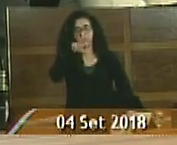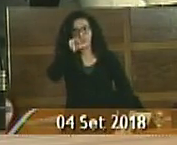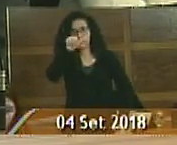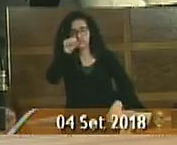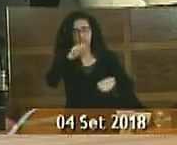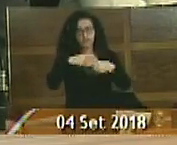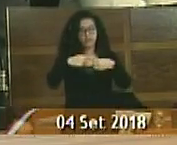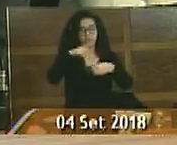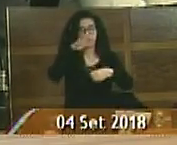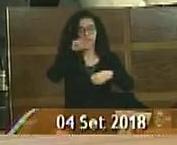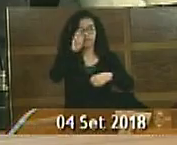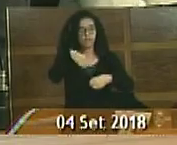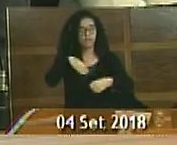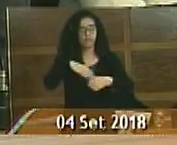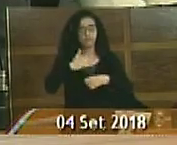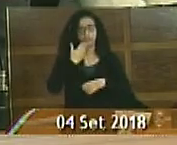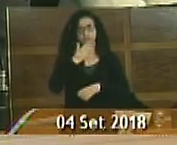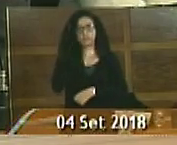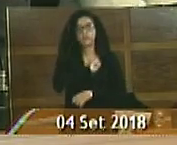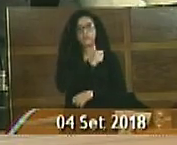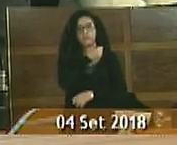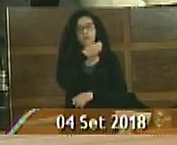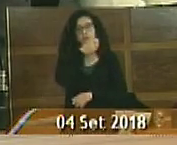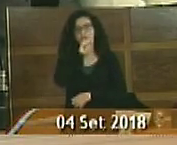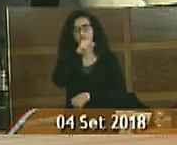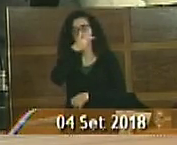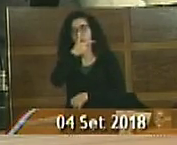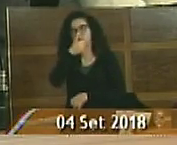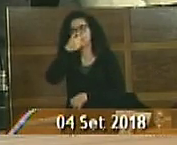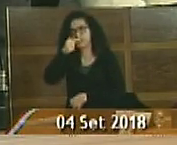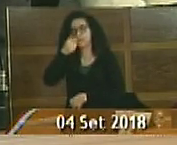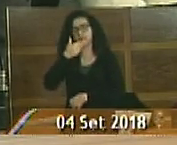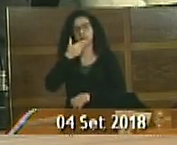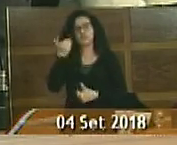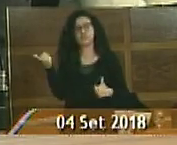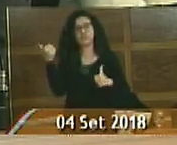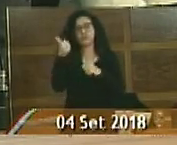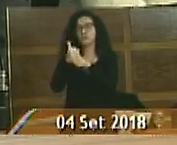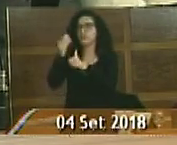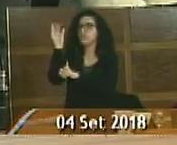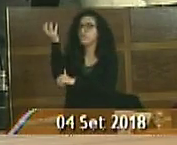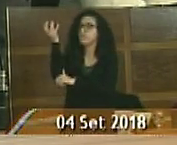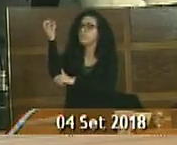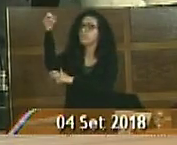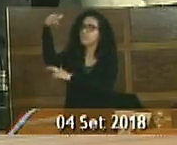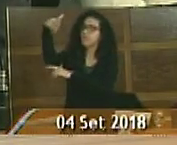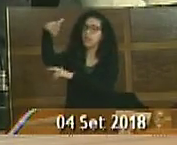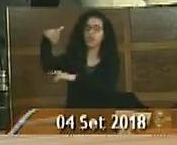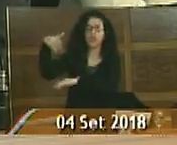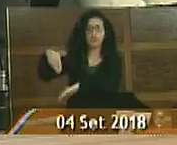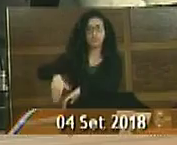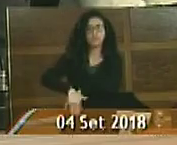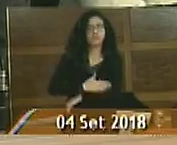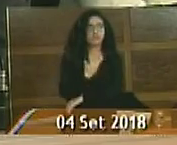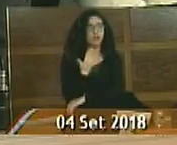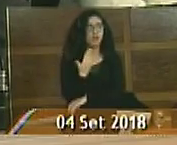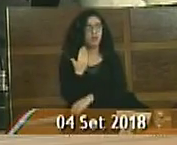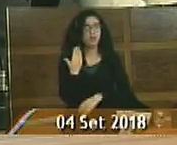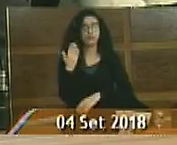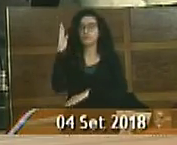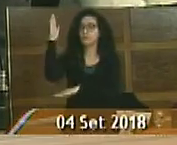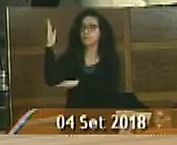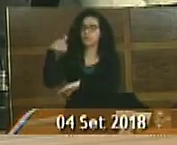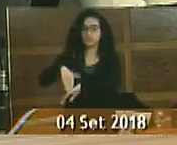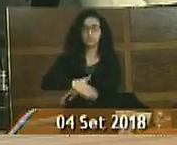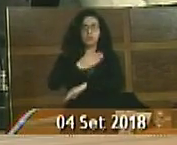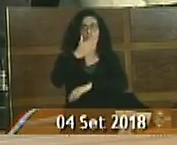Belém. Indicação 1827, substituição de lâmpada de mercúrio por lâmpada de LED no esporte da